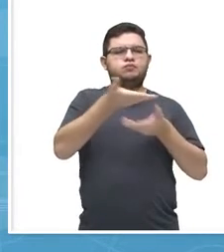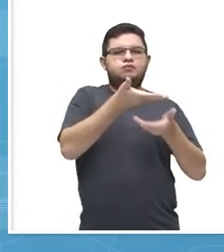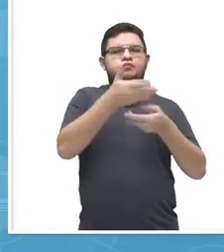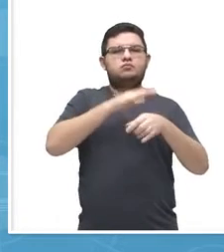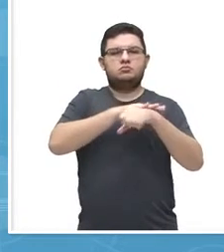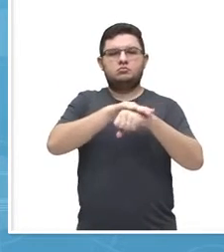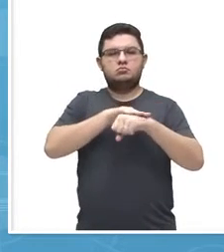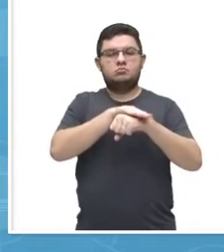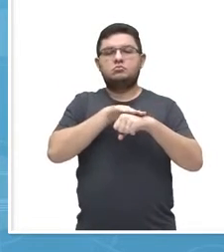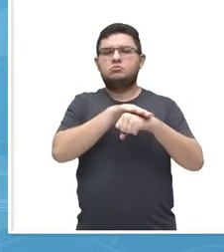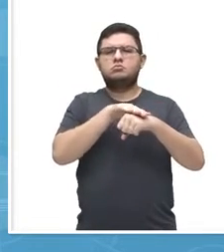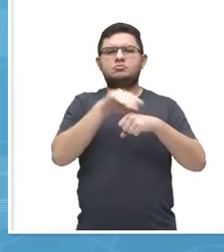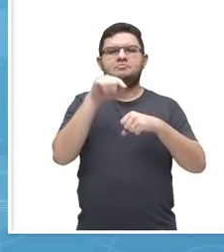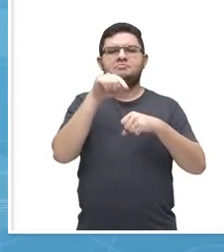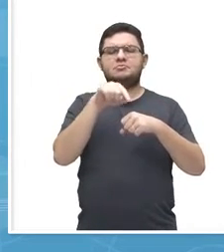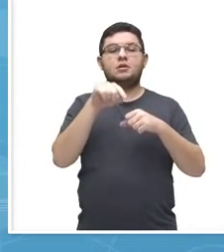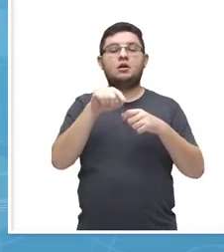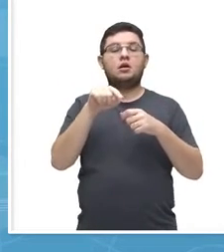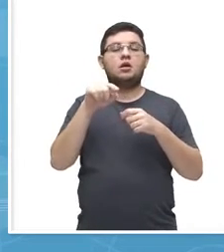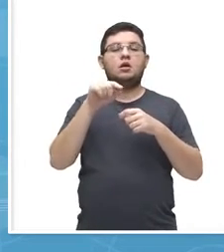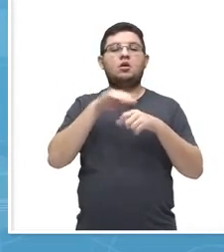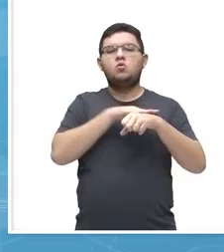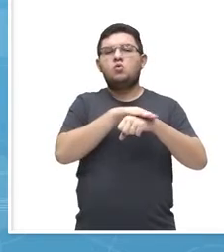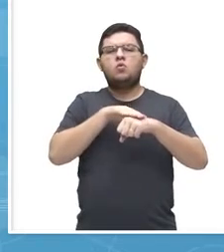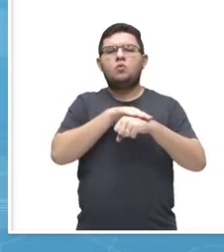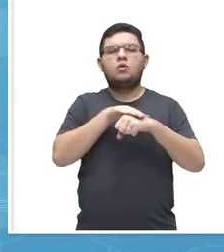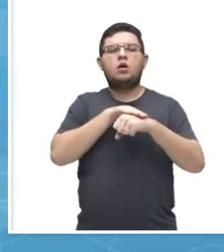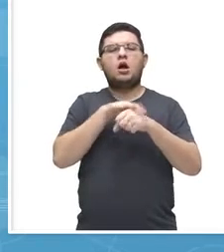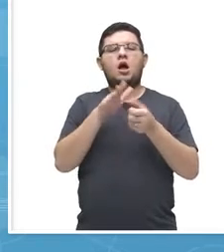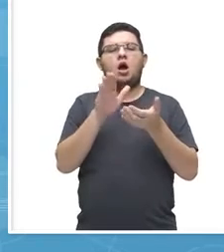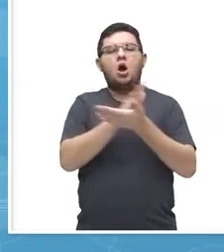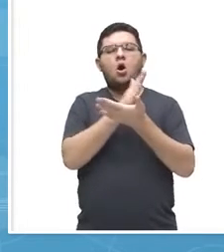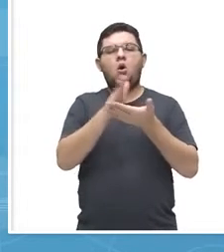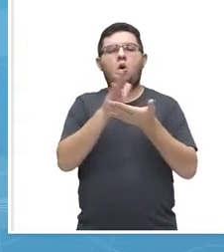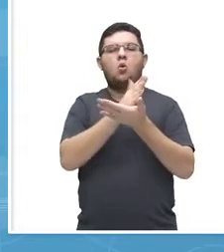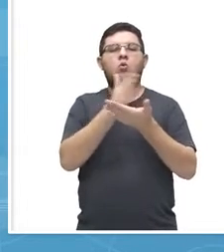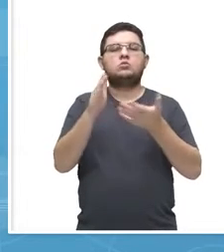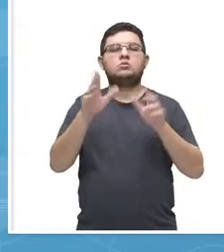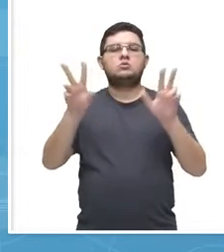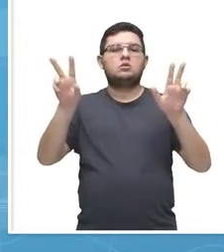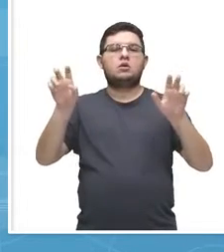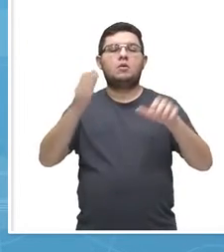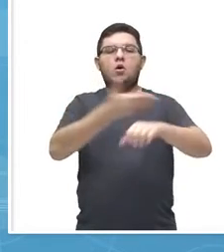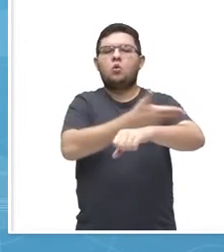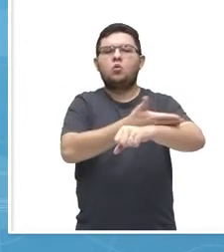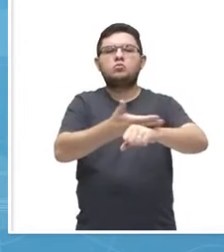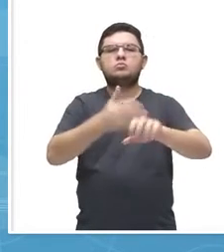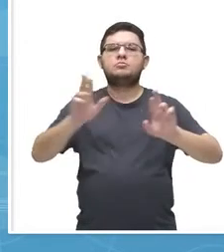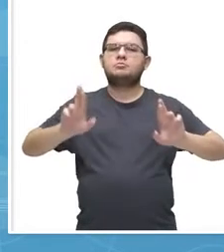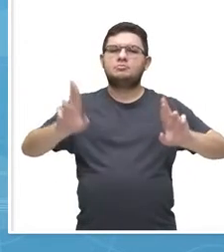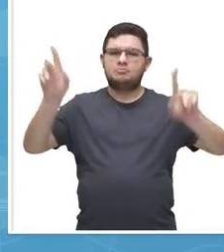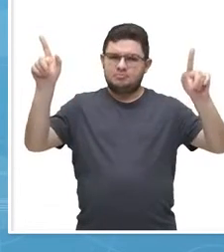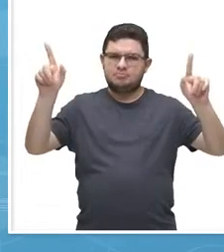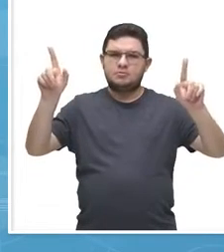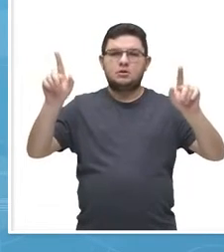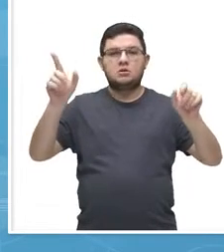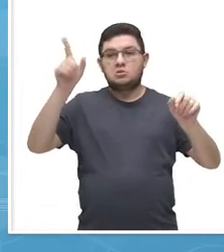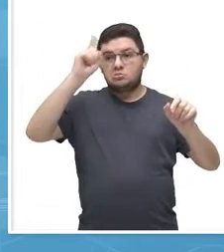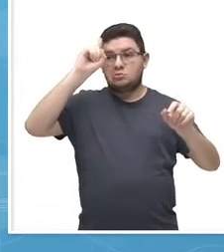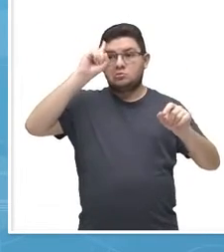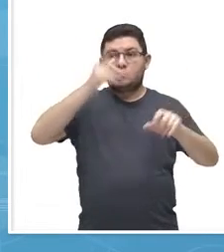Nessa conversa que eles tiveram, eles apresentaram algumas atividades que eles não costumam fazer no dia a dia, que é break the routine, que a gente está falando sobre o